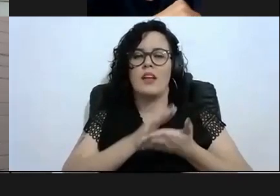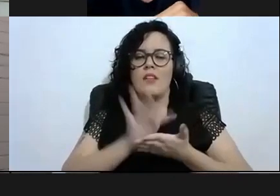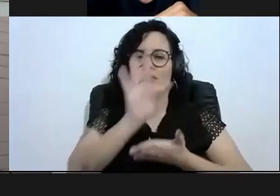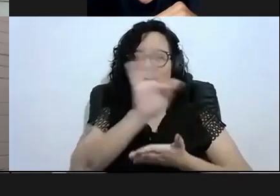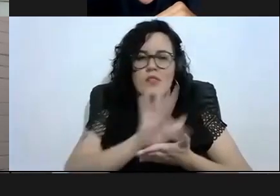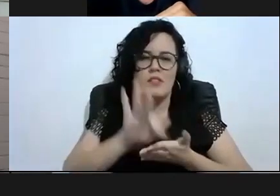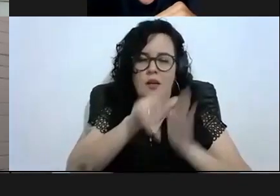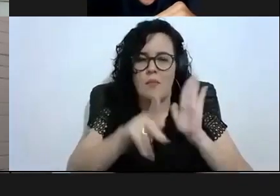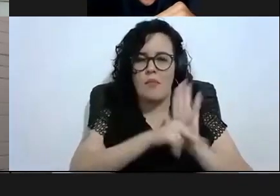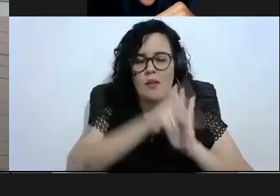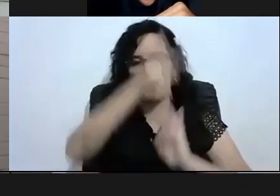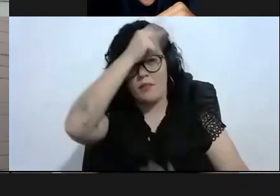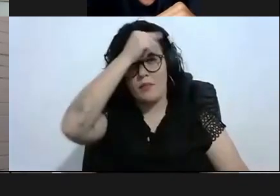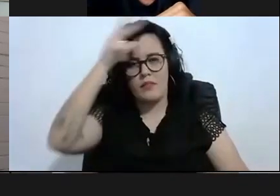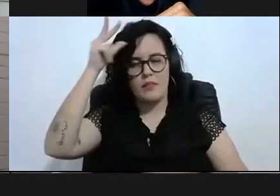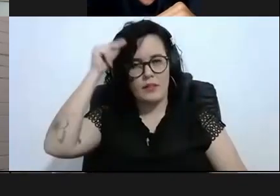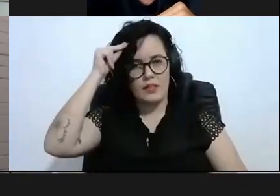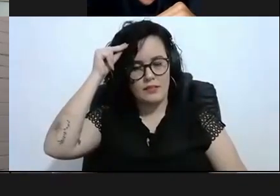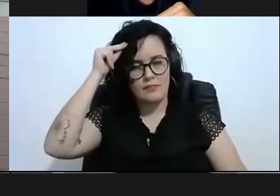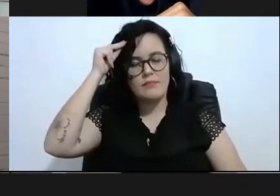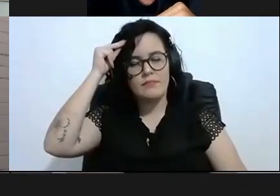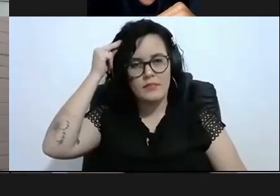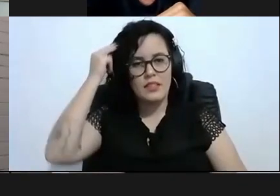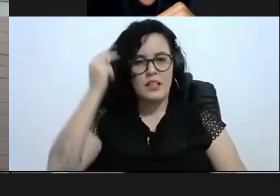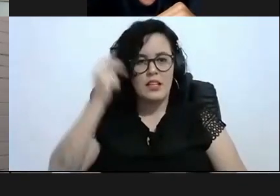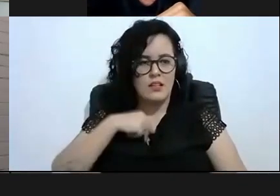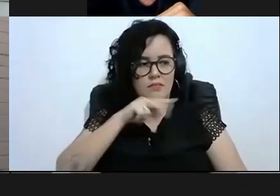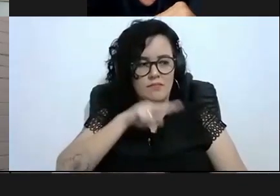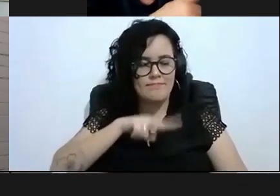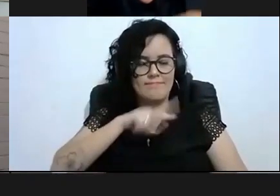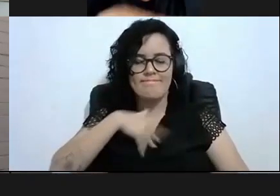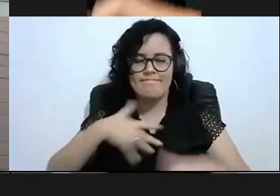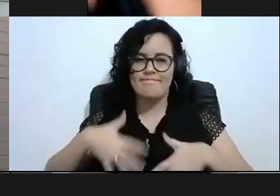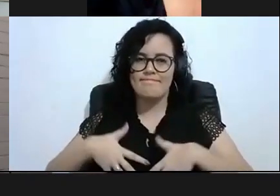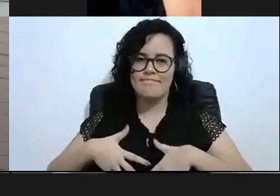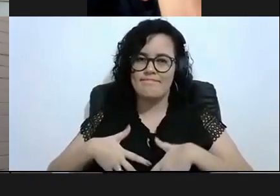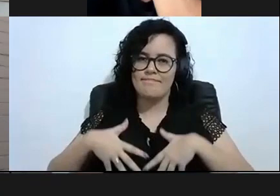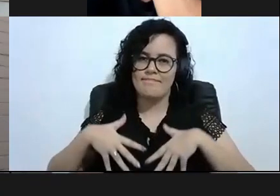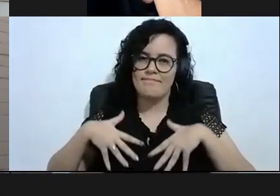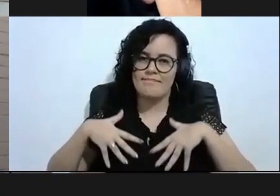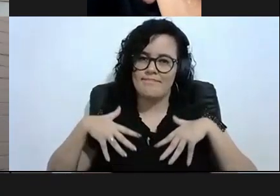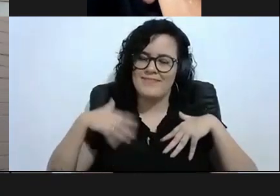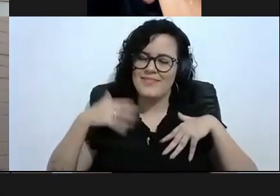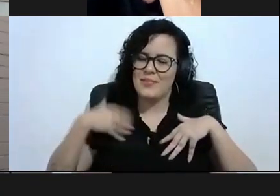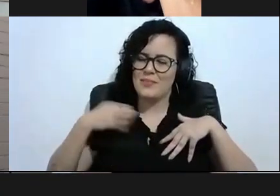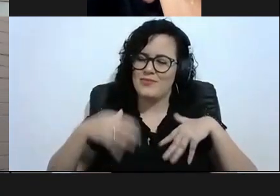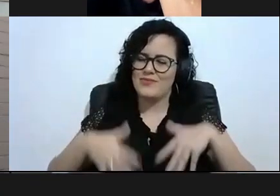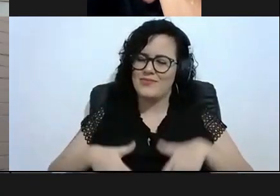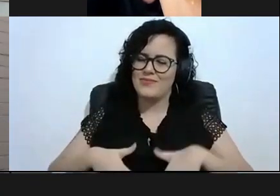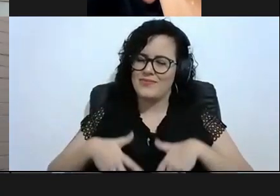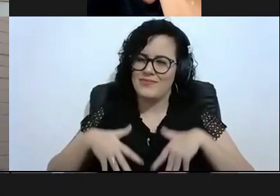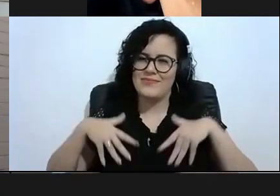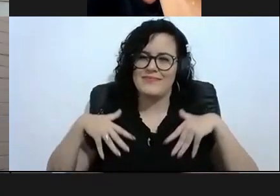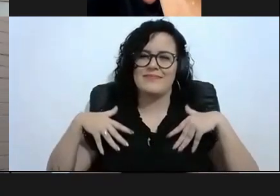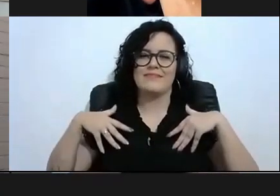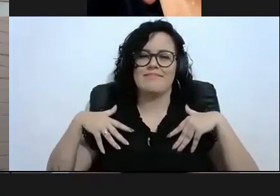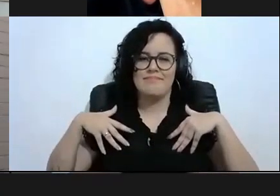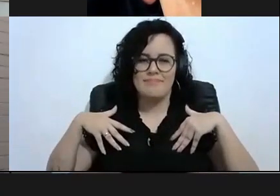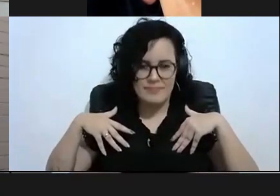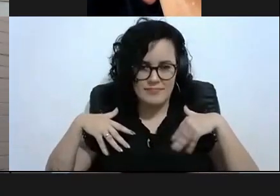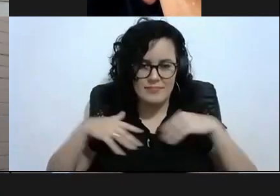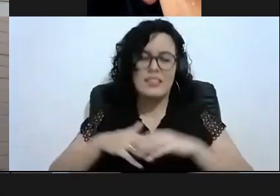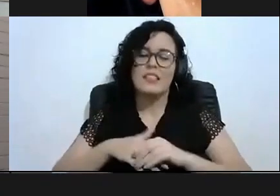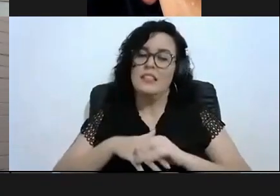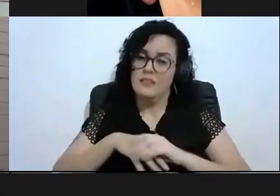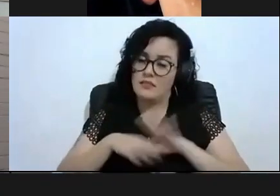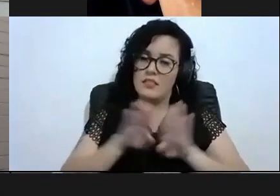universidades públicas, né. Eu vejo isso com tanto orgulho, né, muito, muito orgulho, e com uma